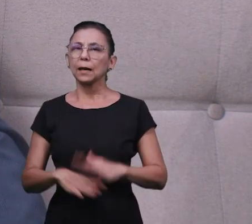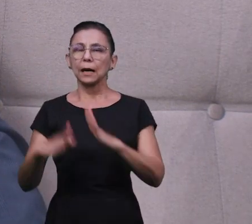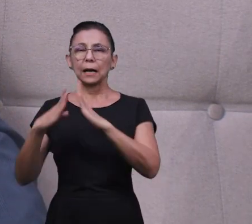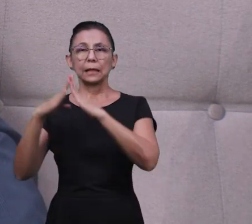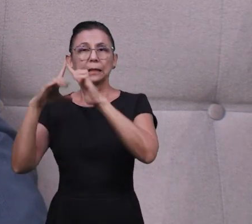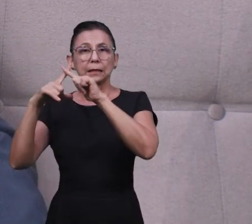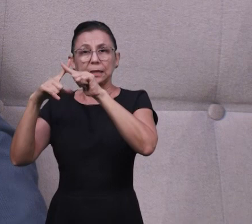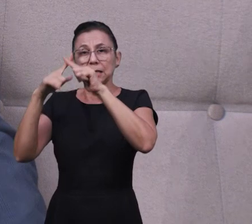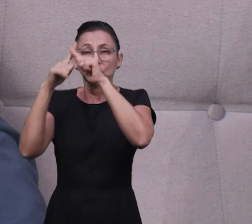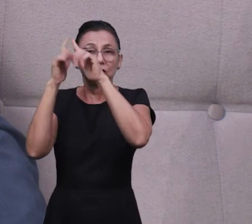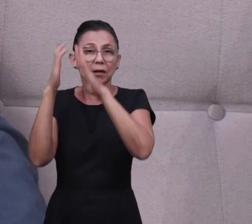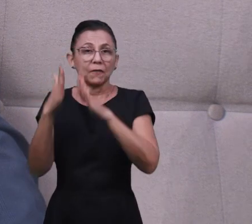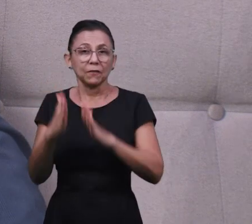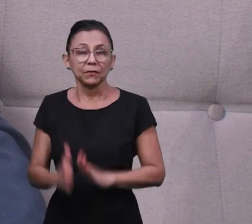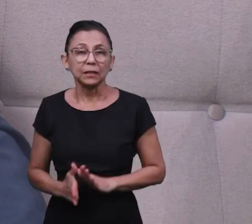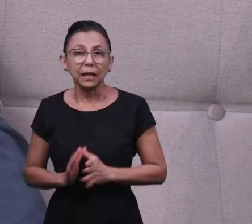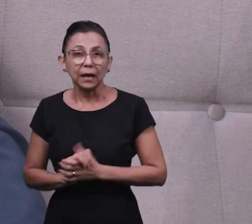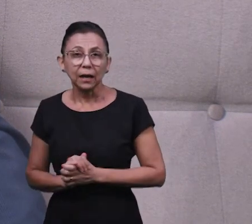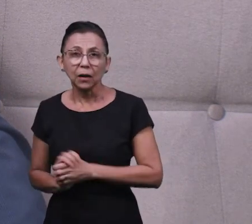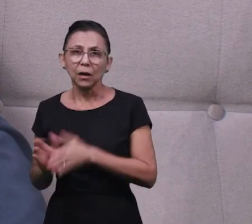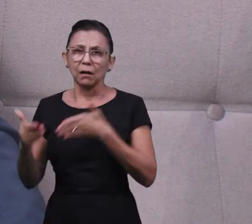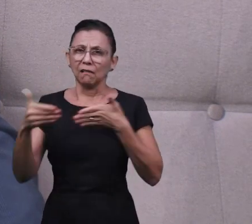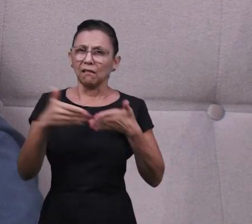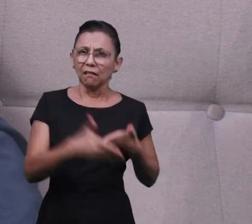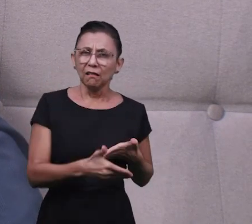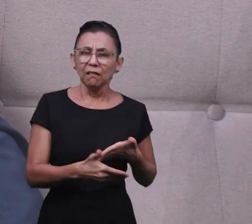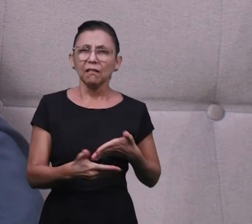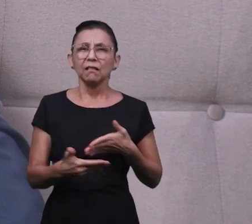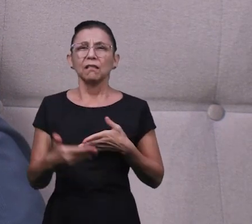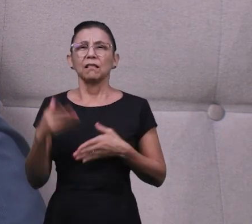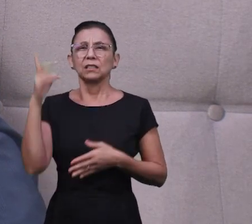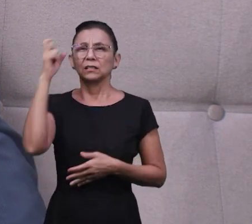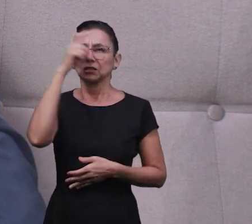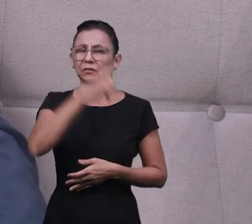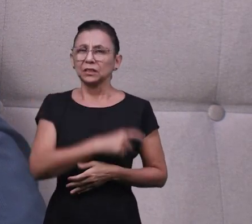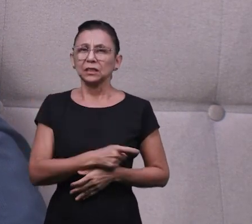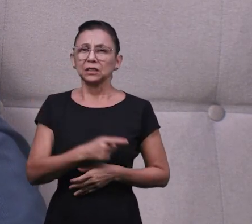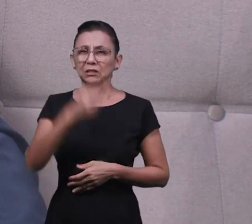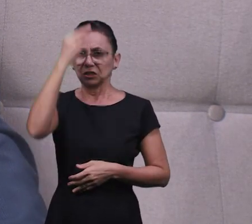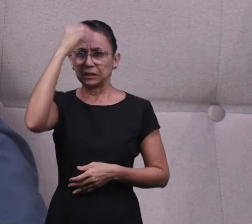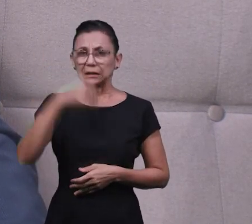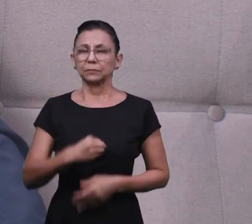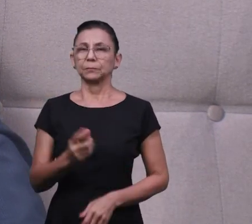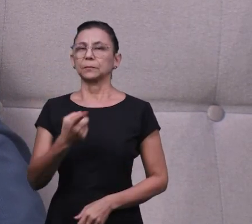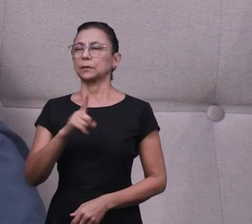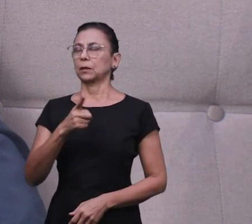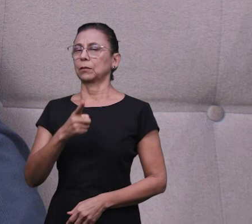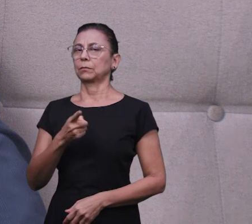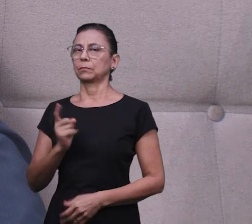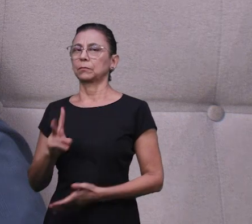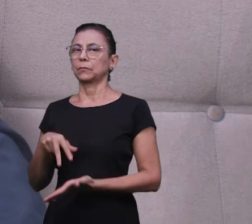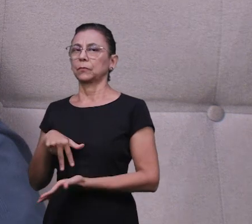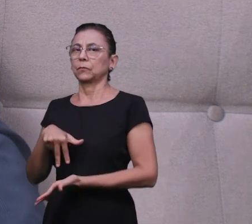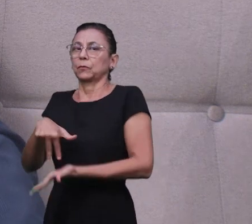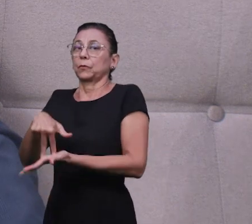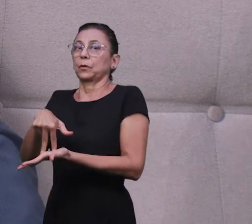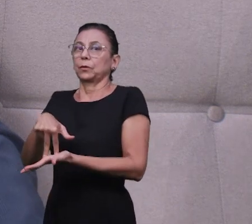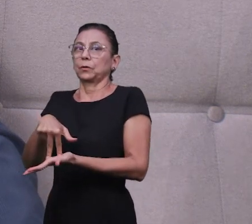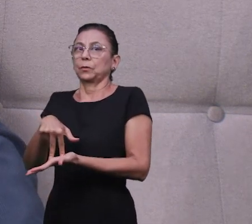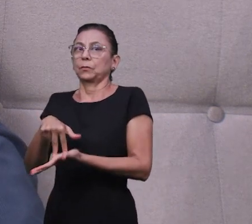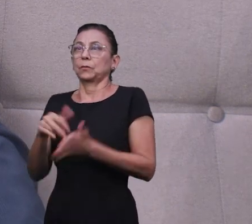igreja fiel não se curva diante das dificuldades. Ao contrário, ela segue